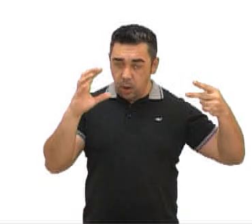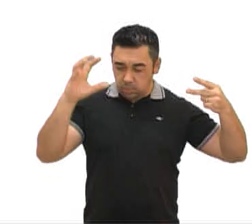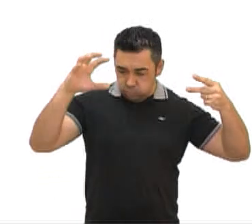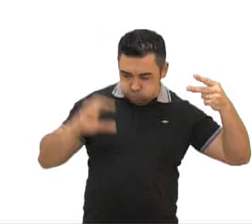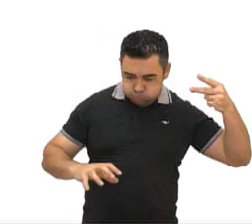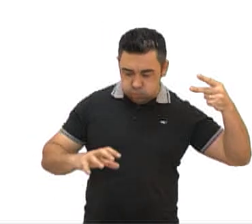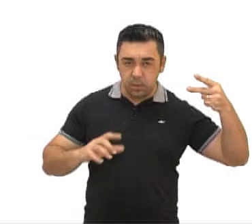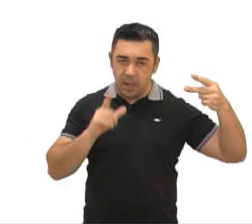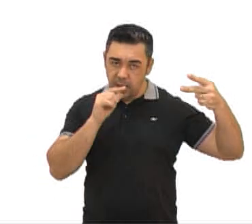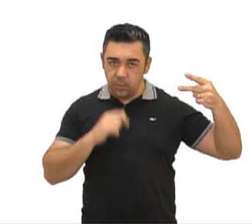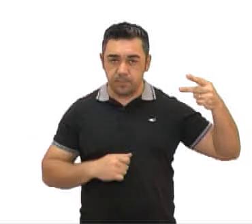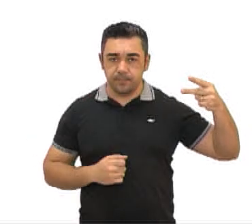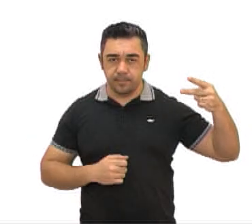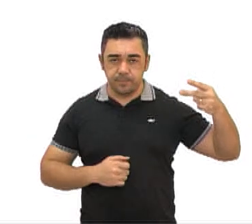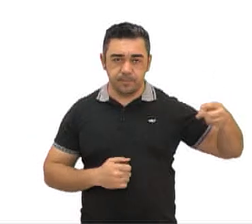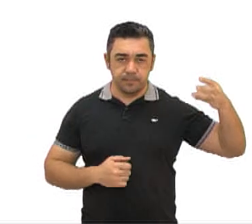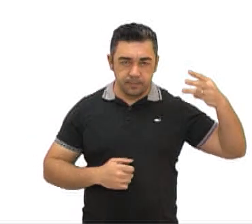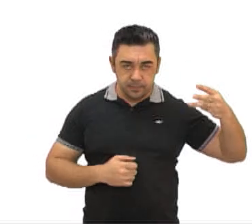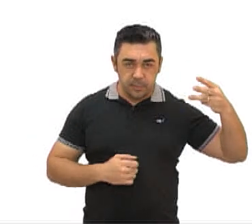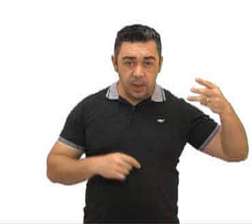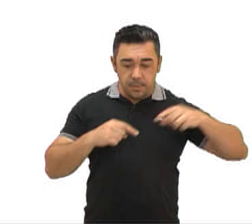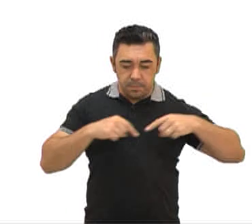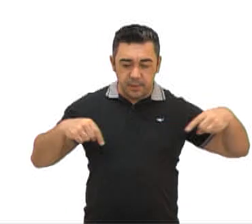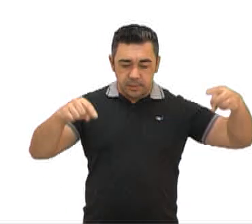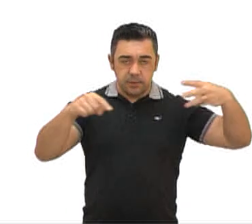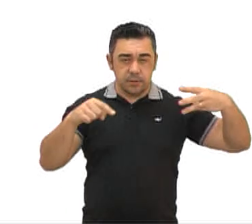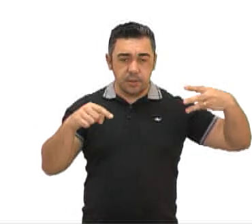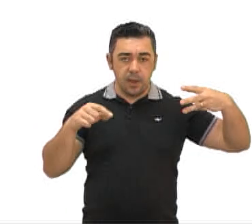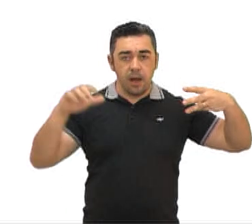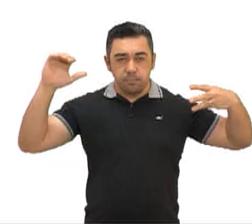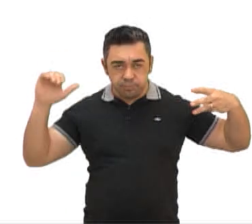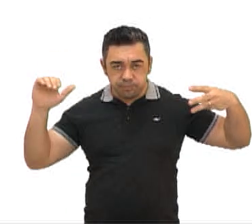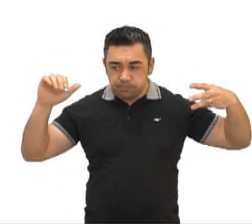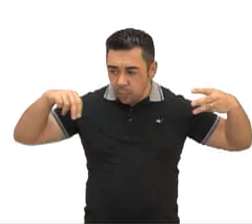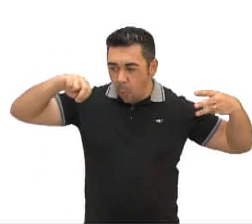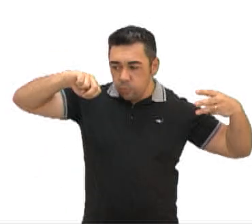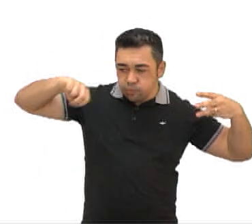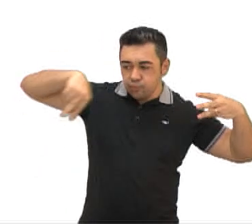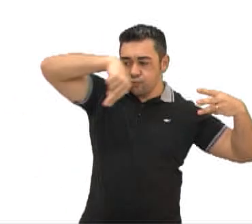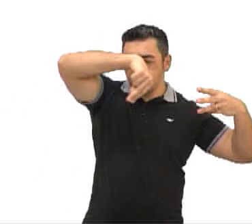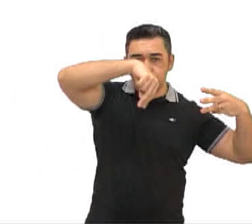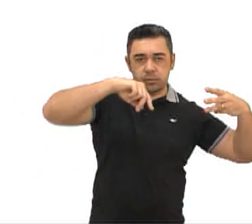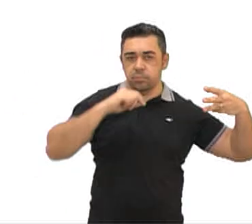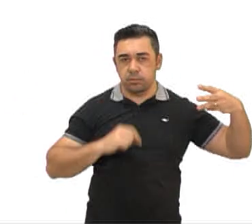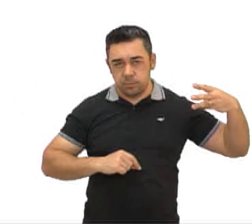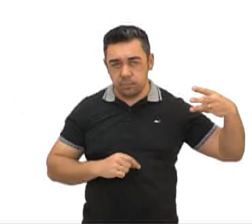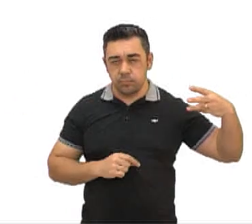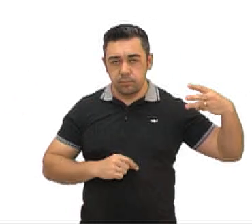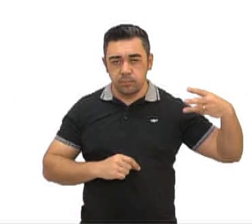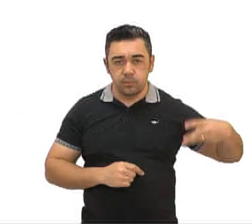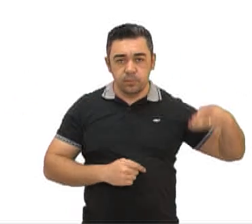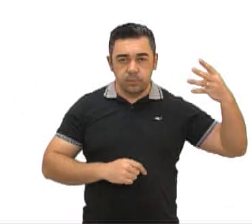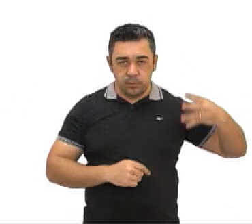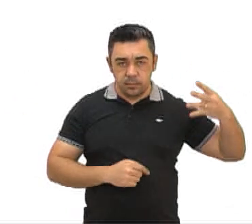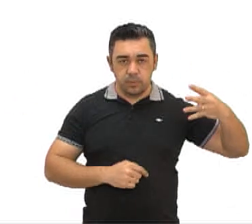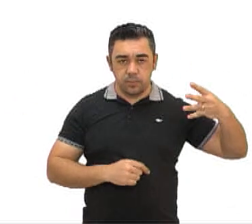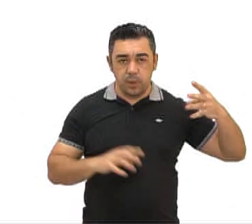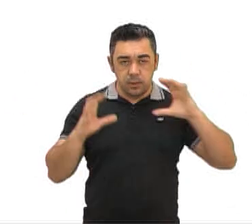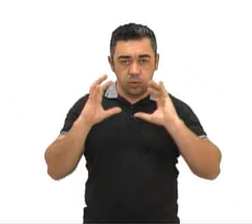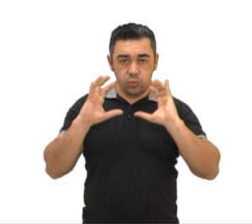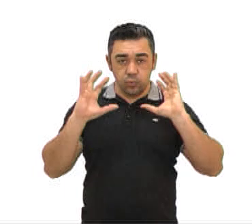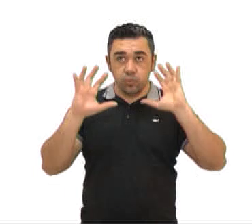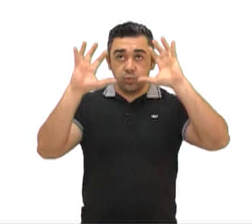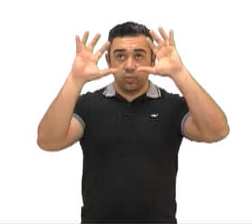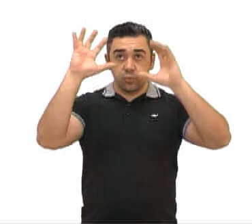água. Usar a piscina como apoio para impulso, a parede da piscina. Tá? Segurar a